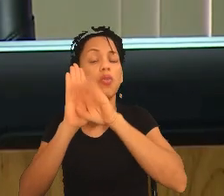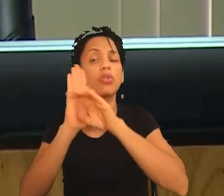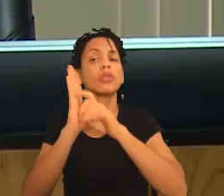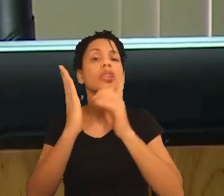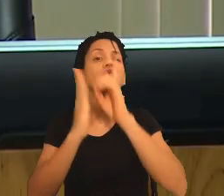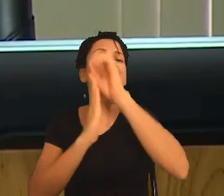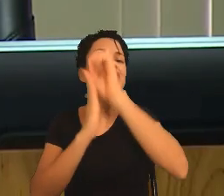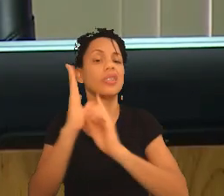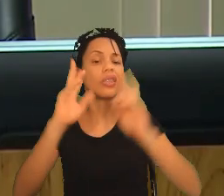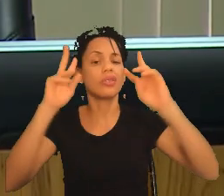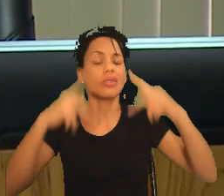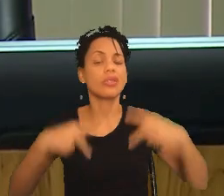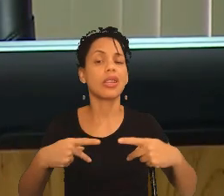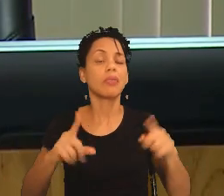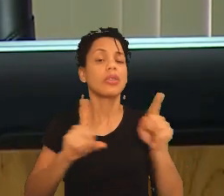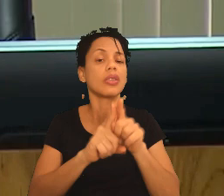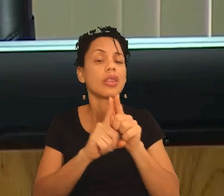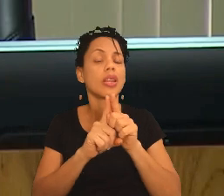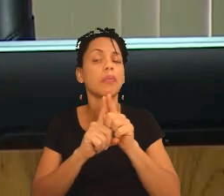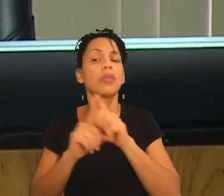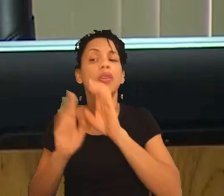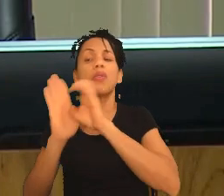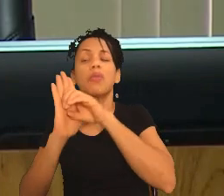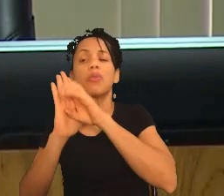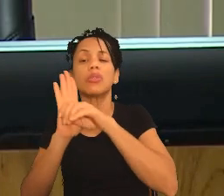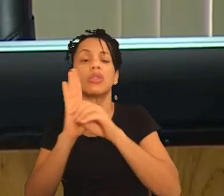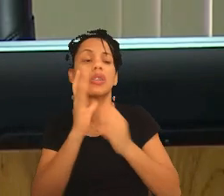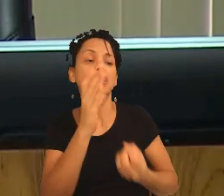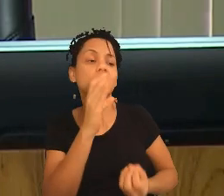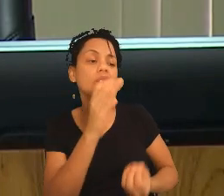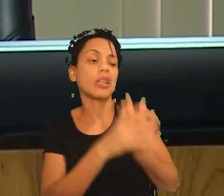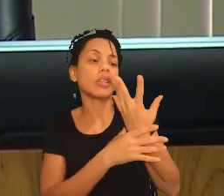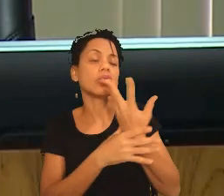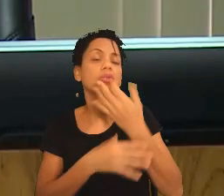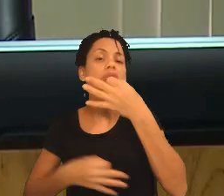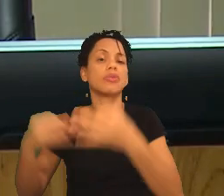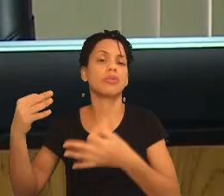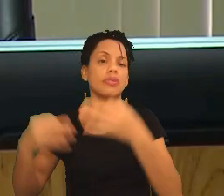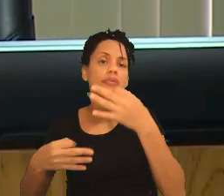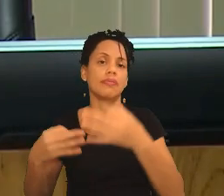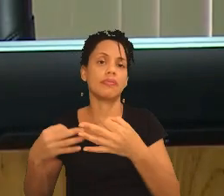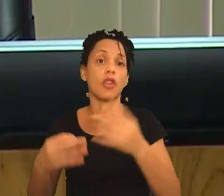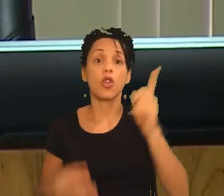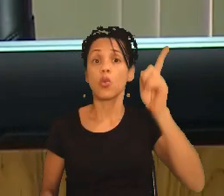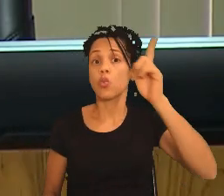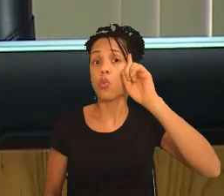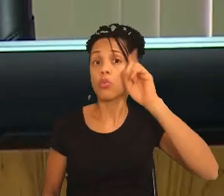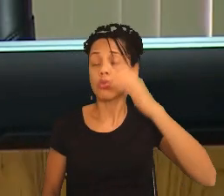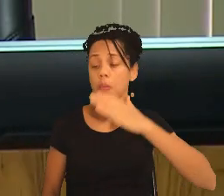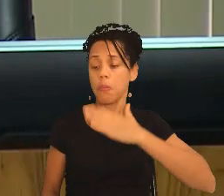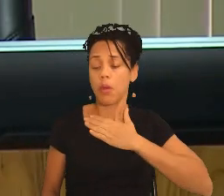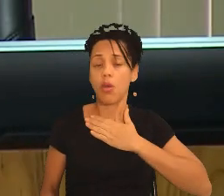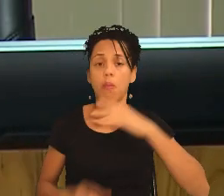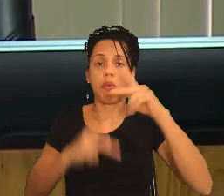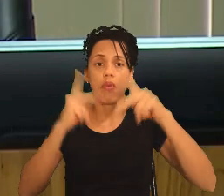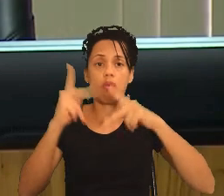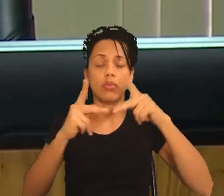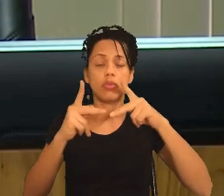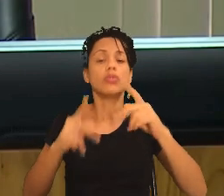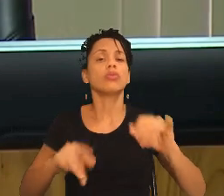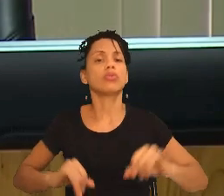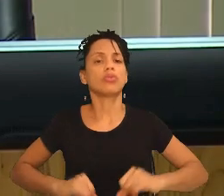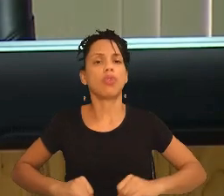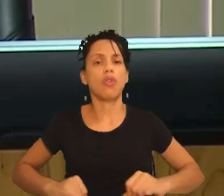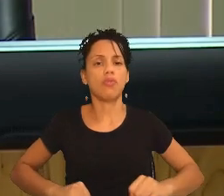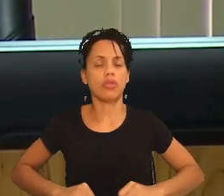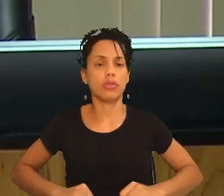né? Porque é uma outra cultura e que fica à margem desse conceito de